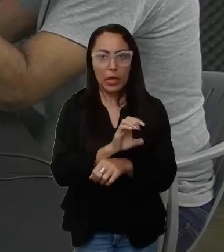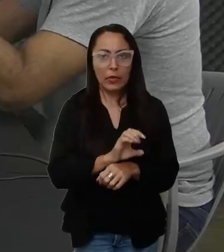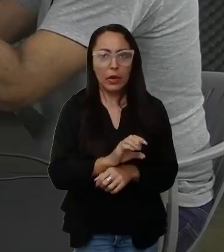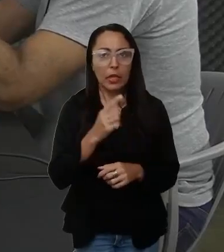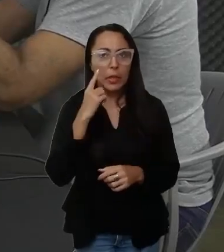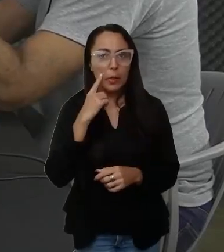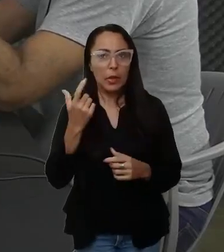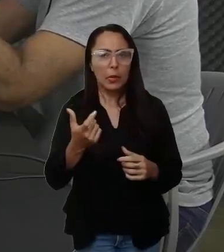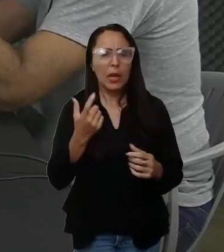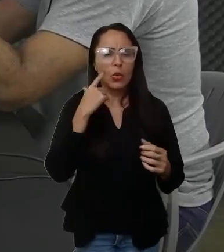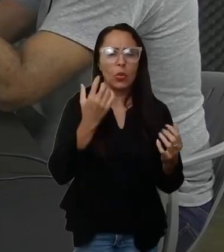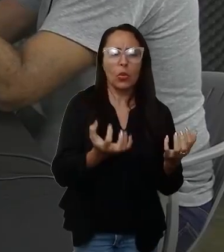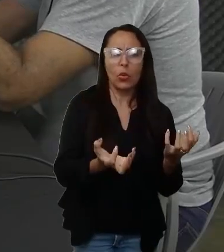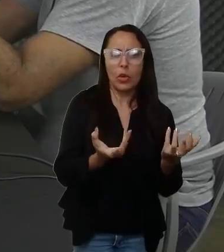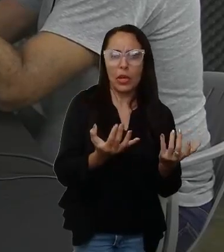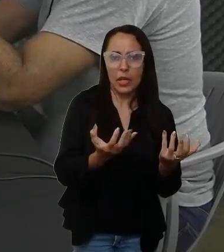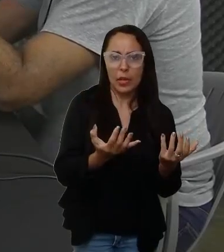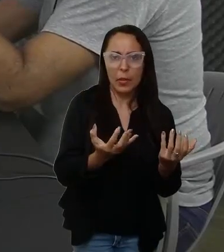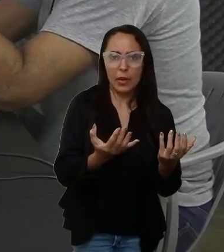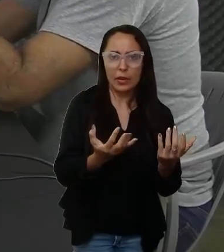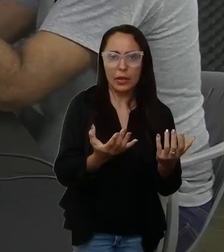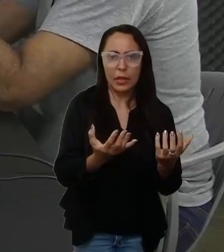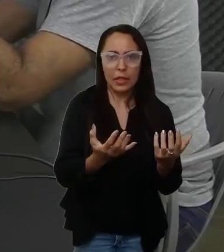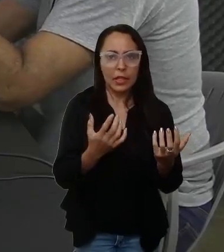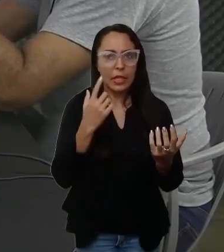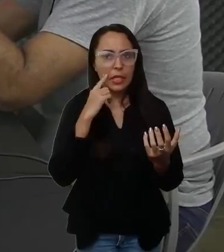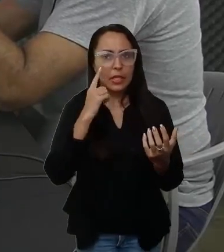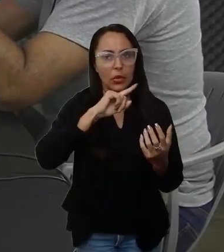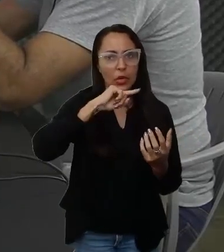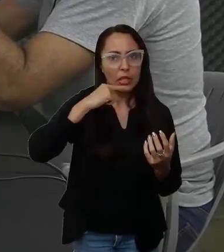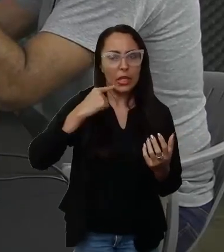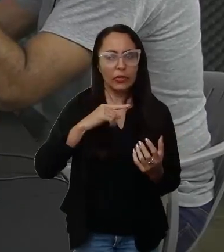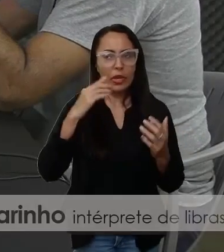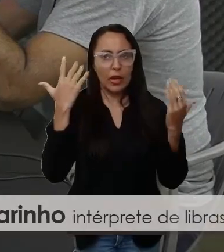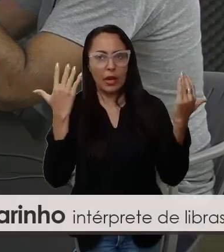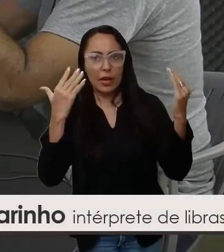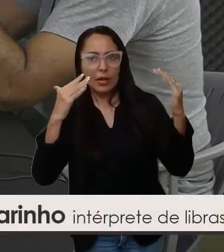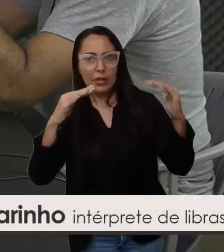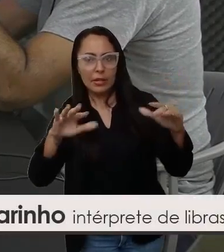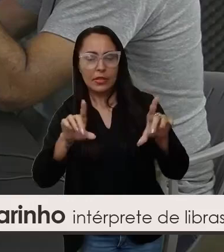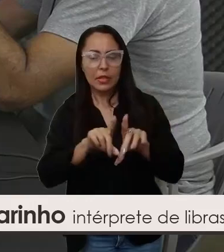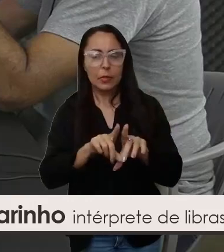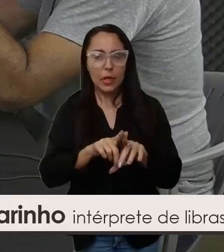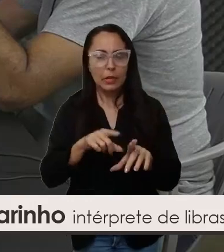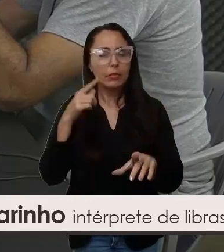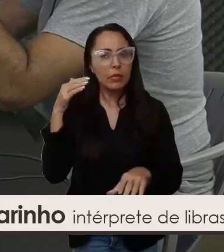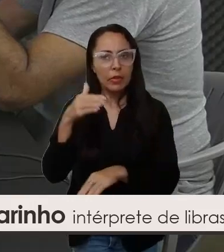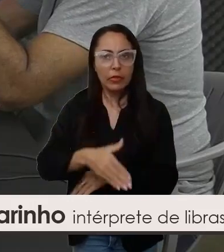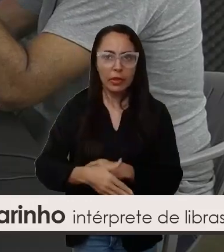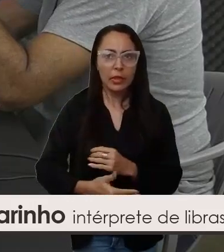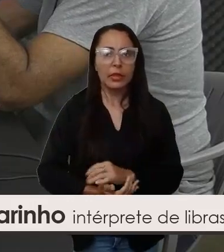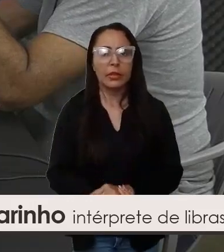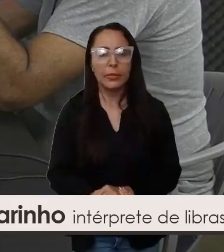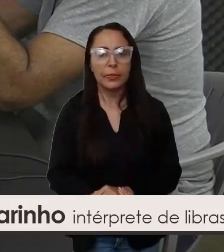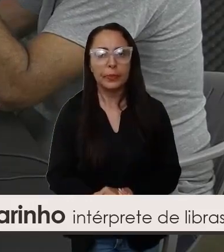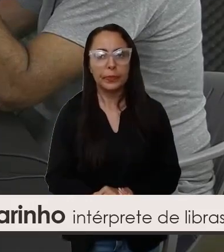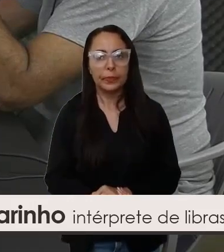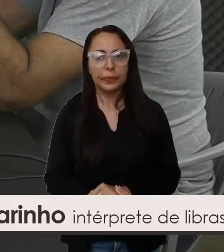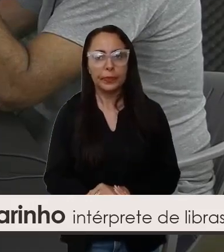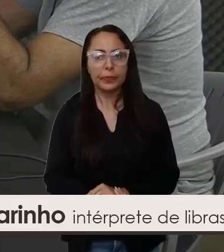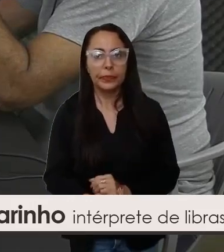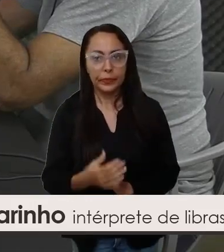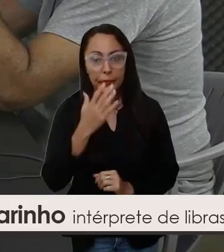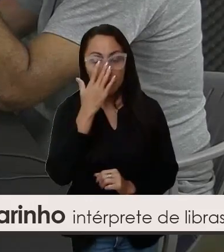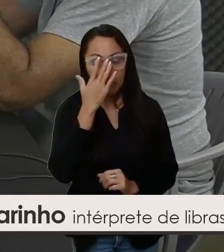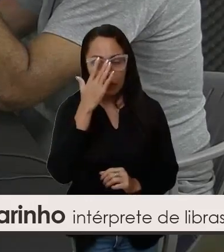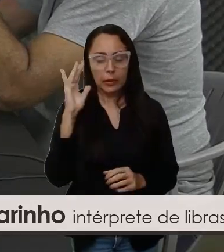primeiro queimam os canaviais. Uhum. Então isso também pode interferir? O fato do